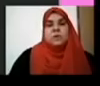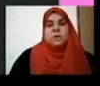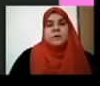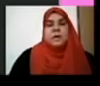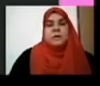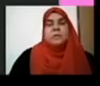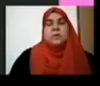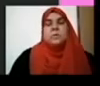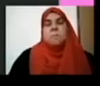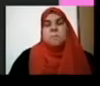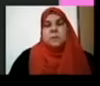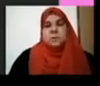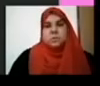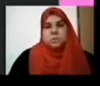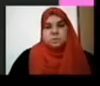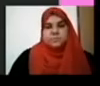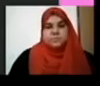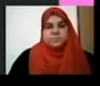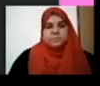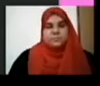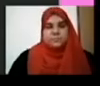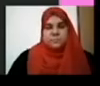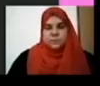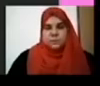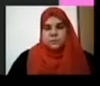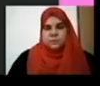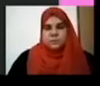36x ao quadrado menos 1.